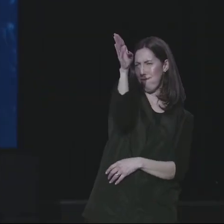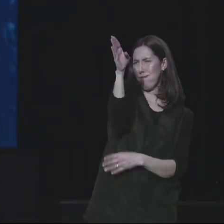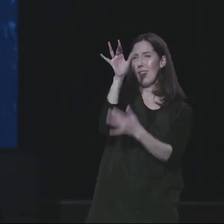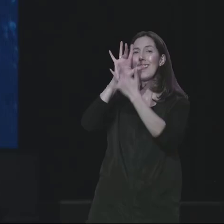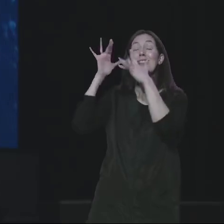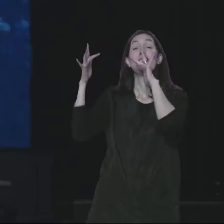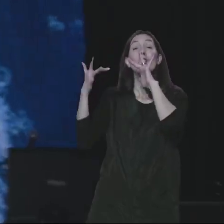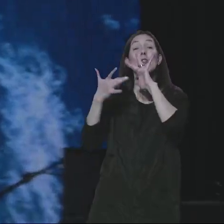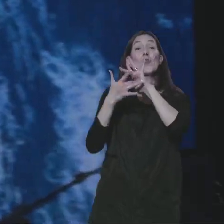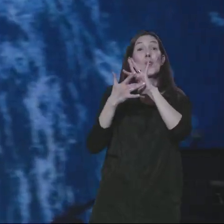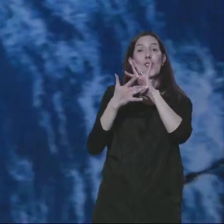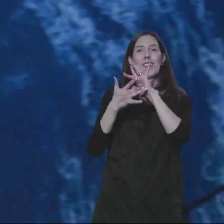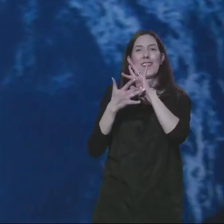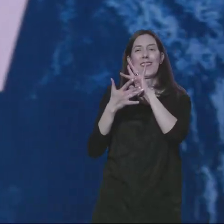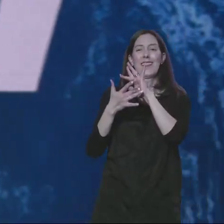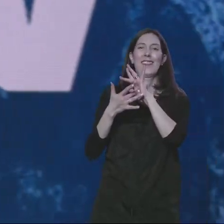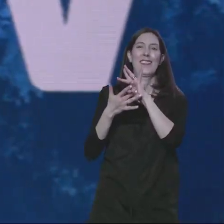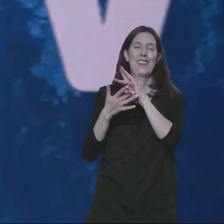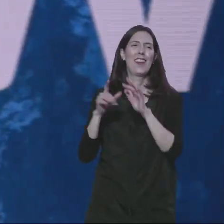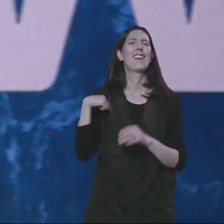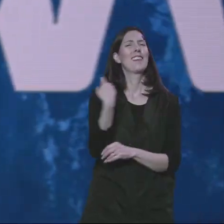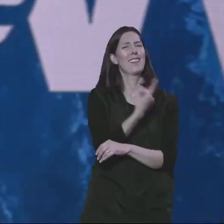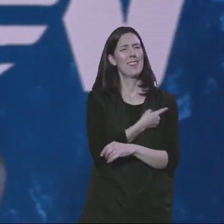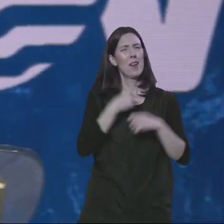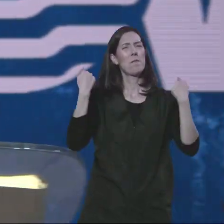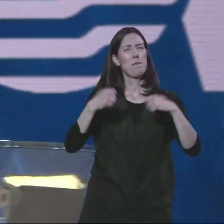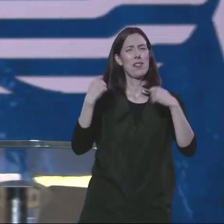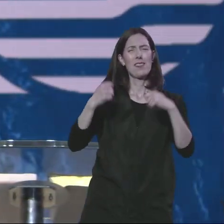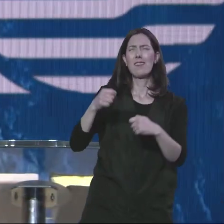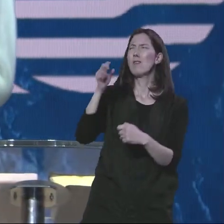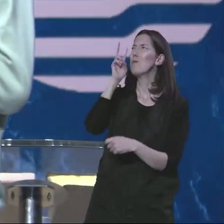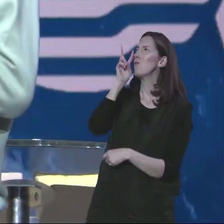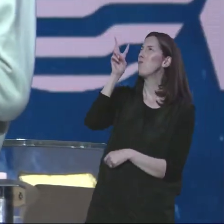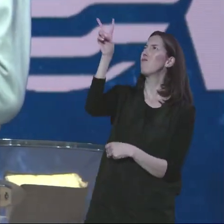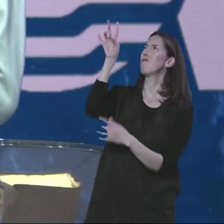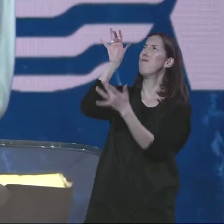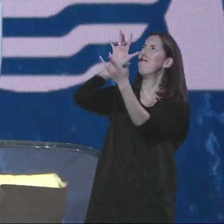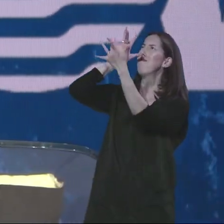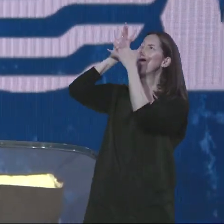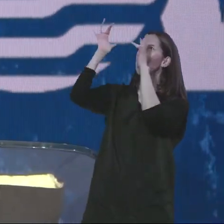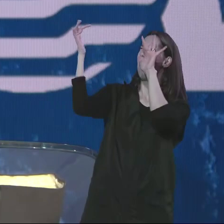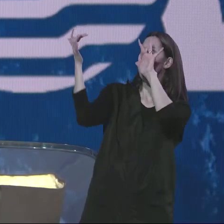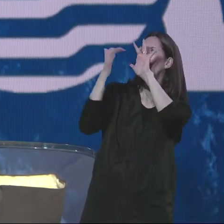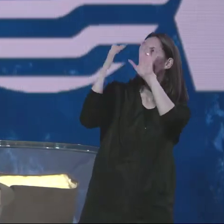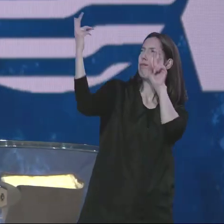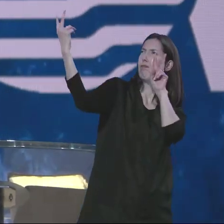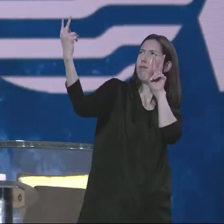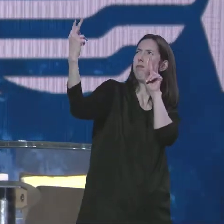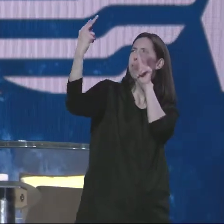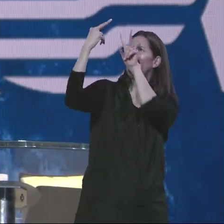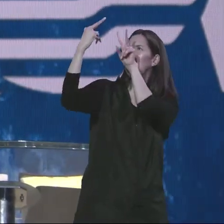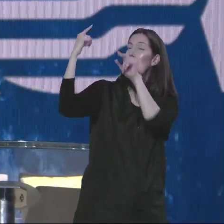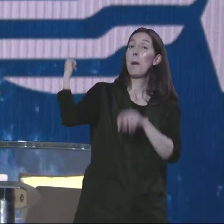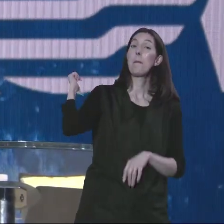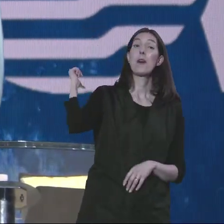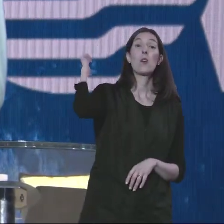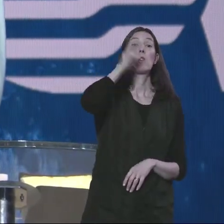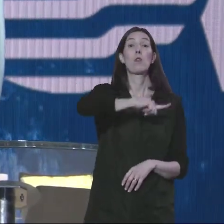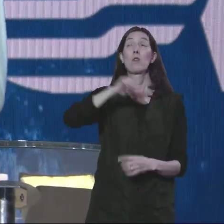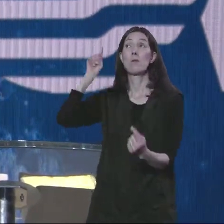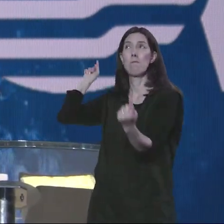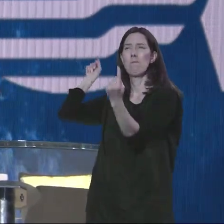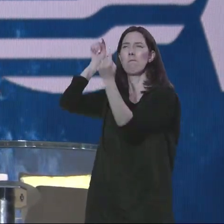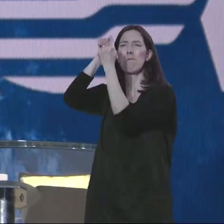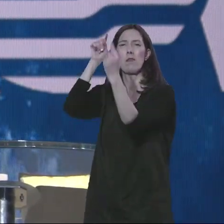da vida cristã é Jesus. Então eu tenho que olhar para Ele para conseguir chegar até o alvo.